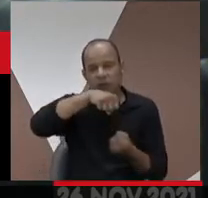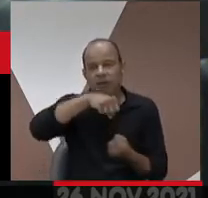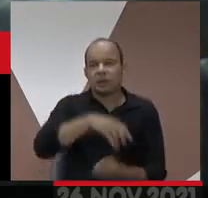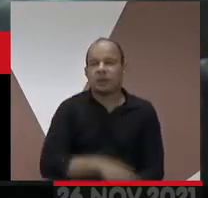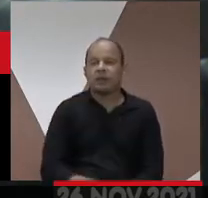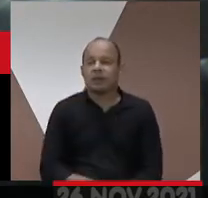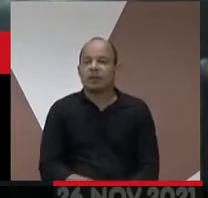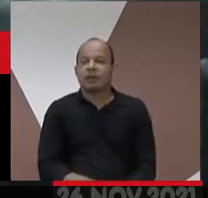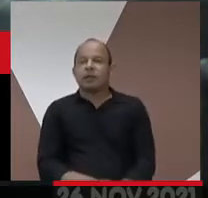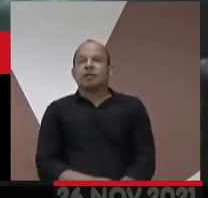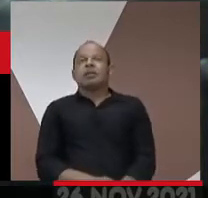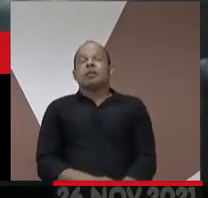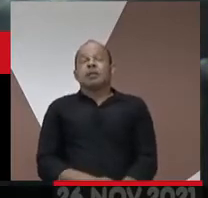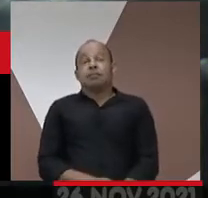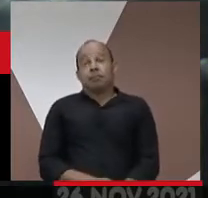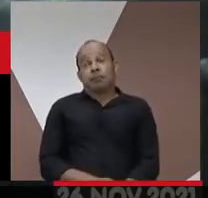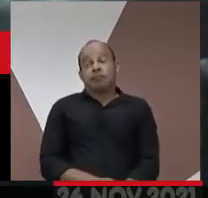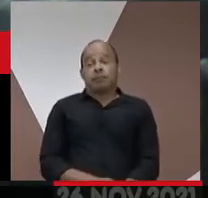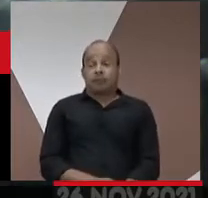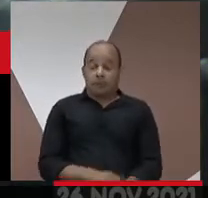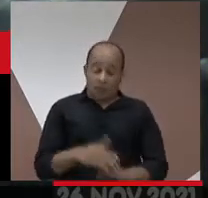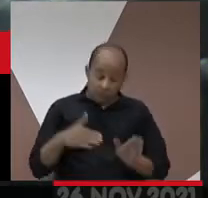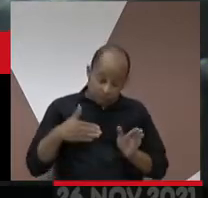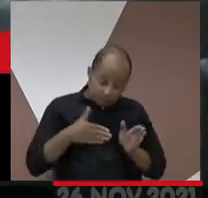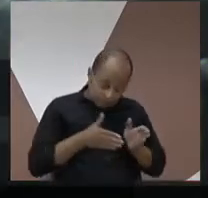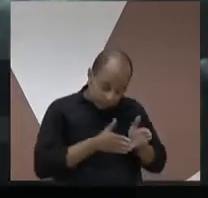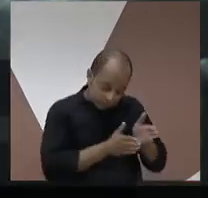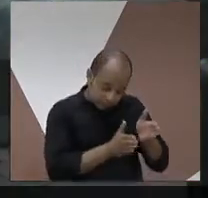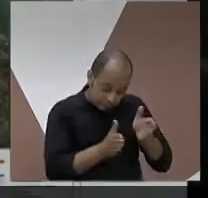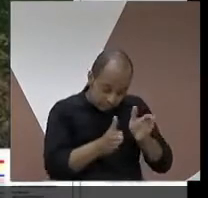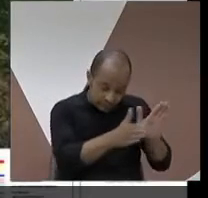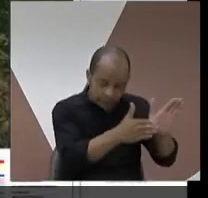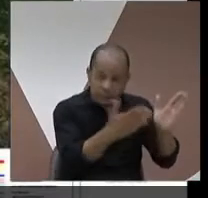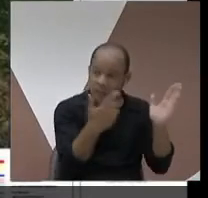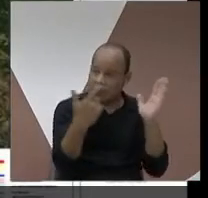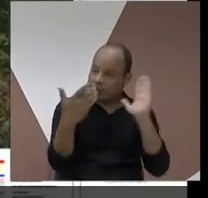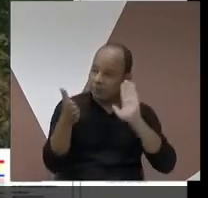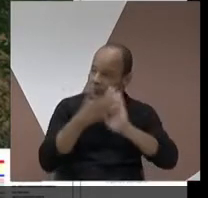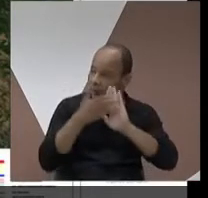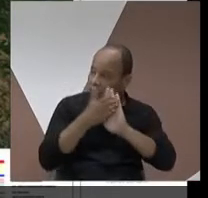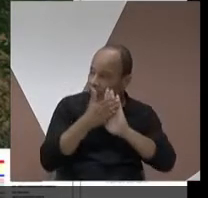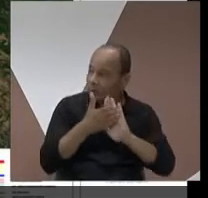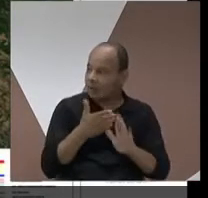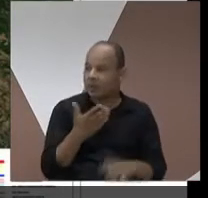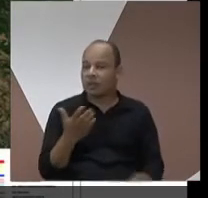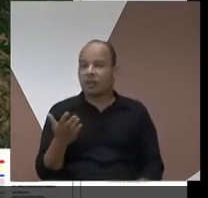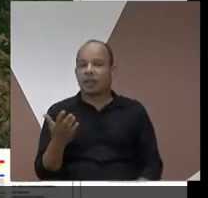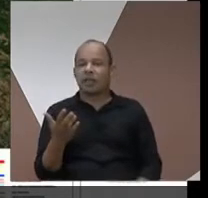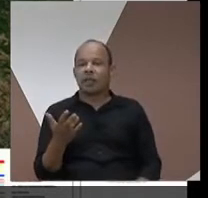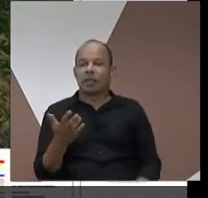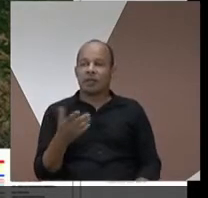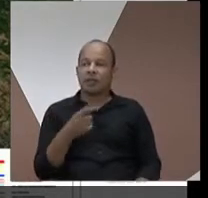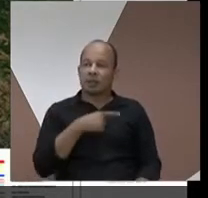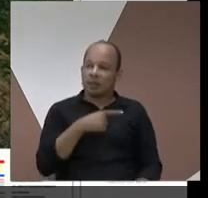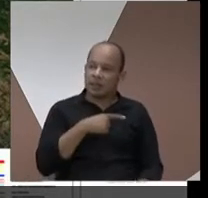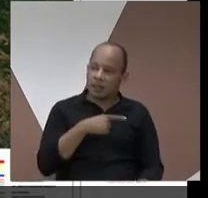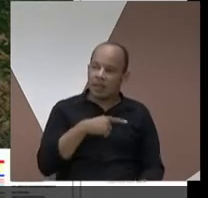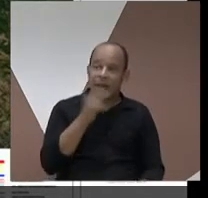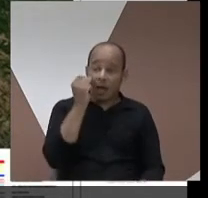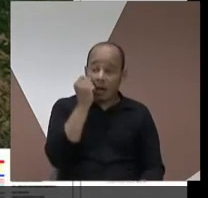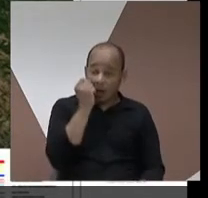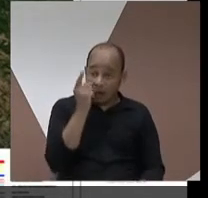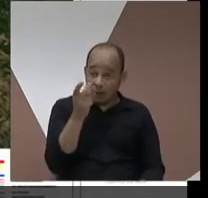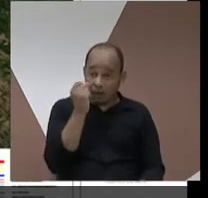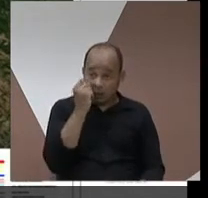o trajeto proposto é aquele azul, que pega lá praticamente